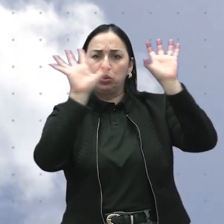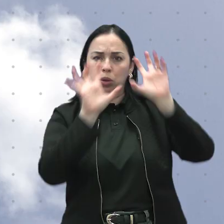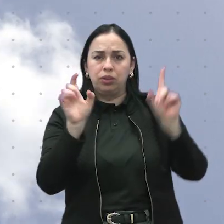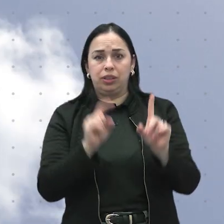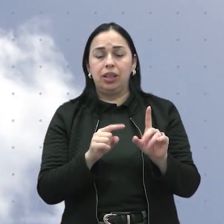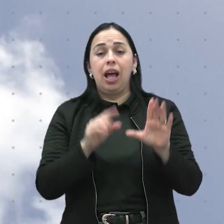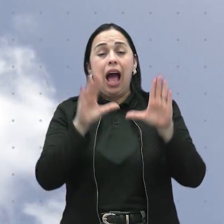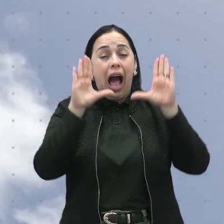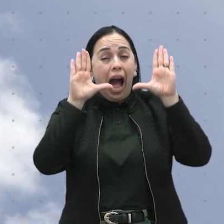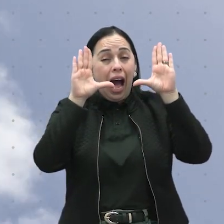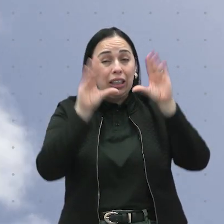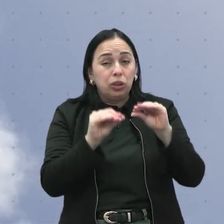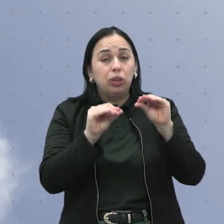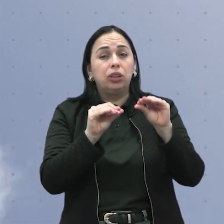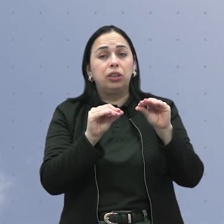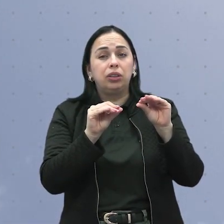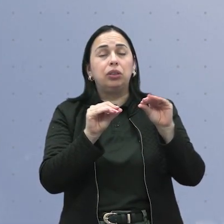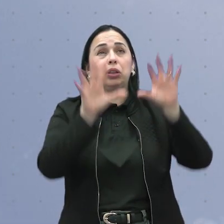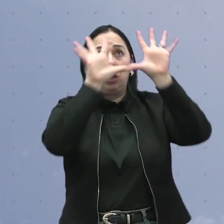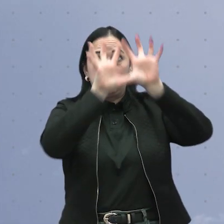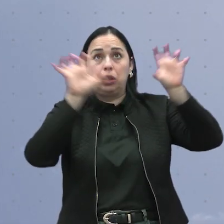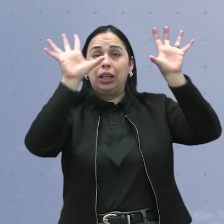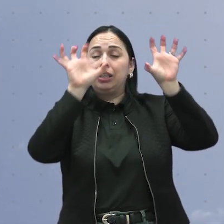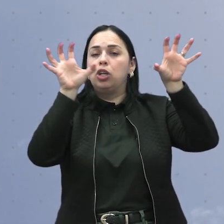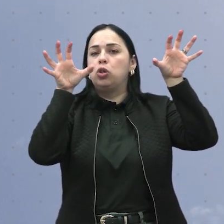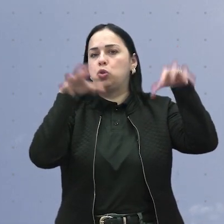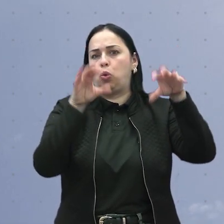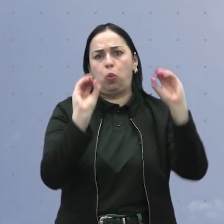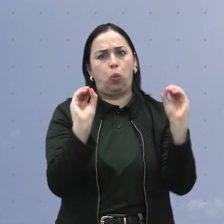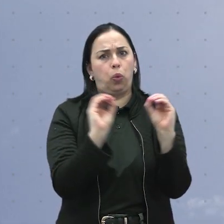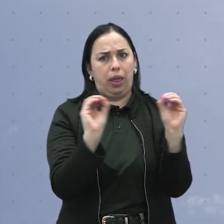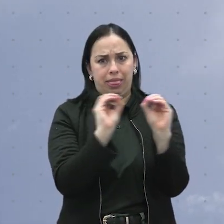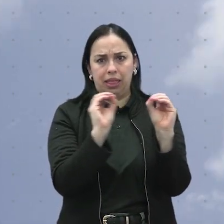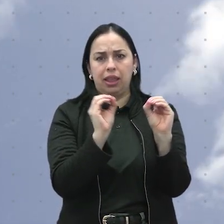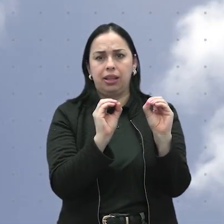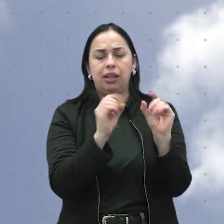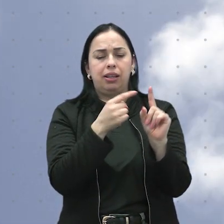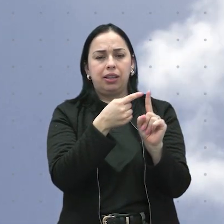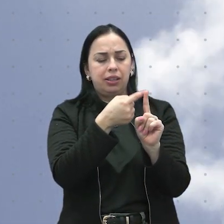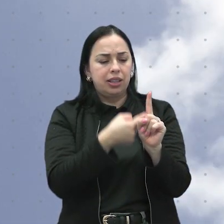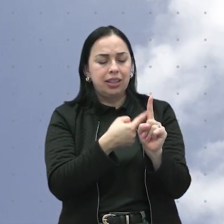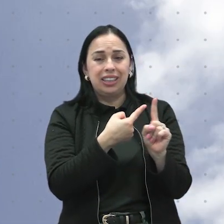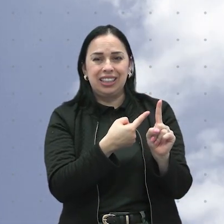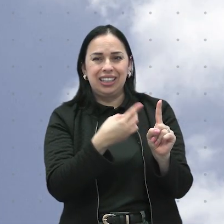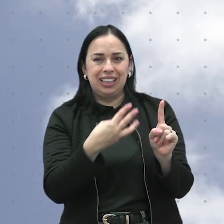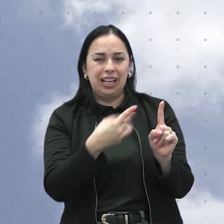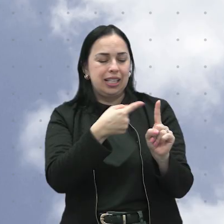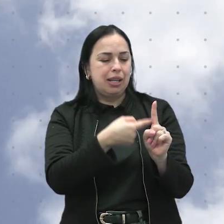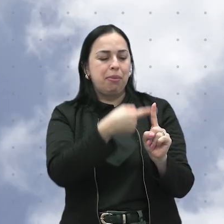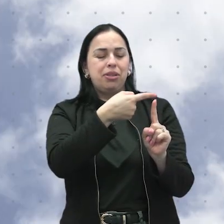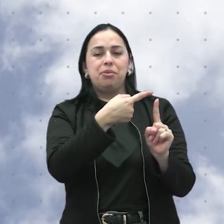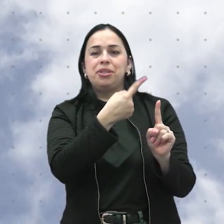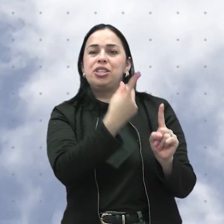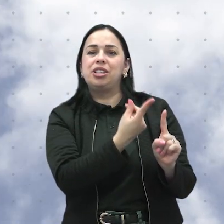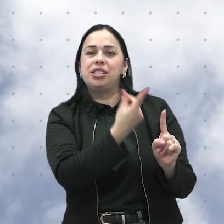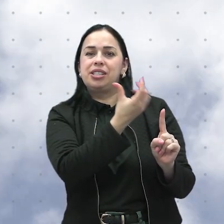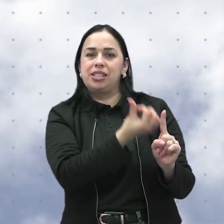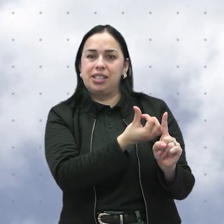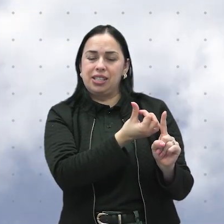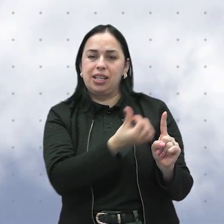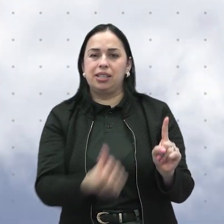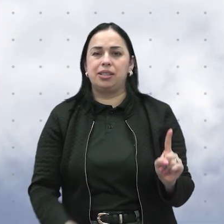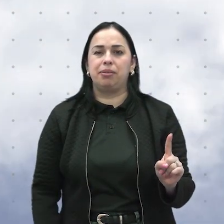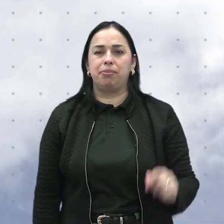nuvens. A noite também será de muitas nuvens, mas sem chance de chuva. A mínima será de 13 e a máxima de